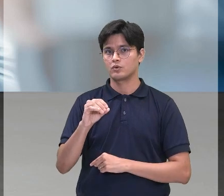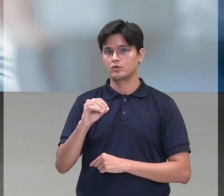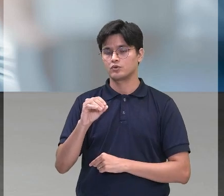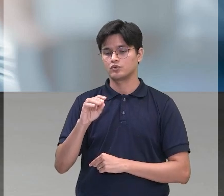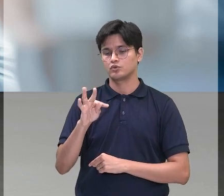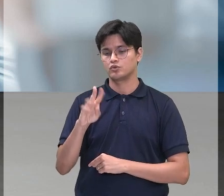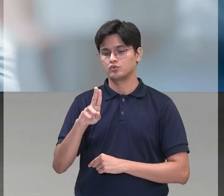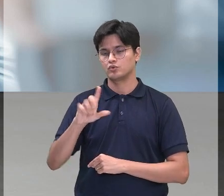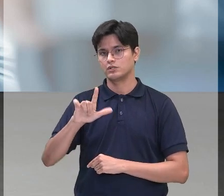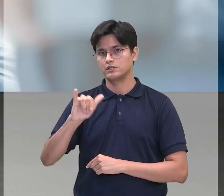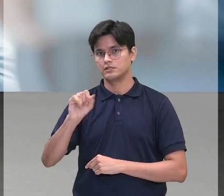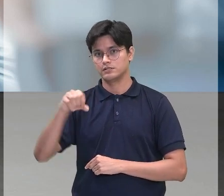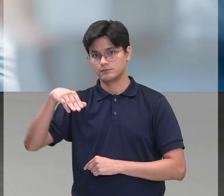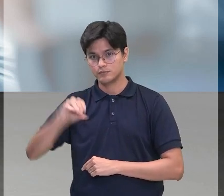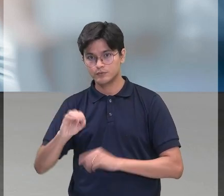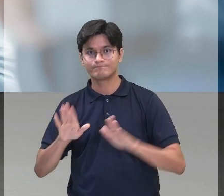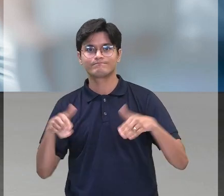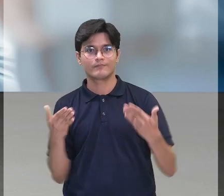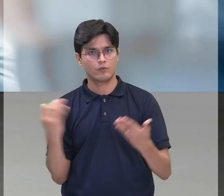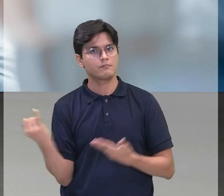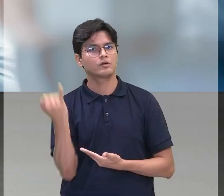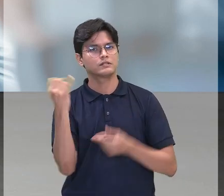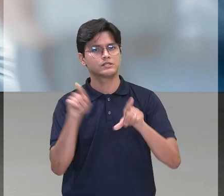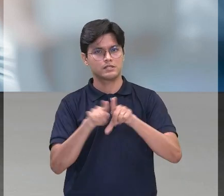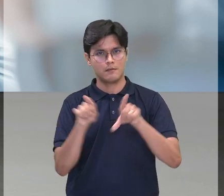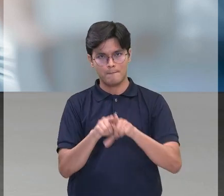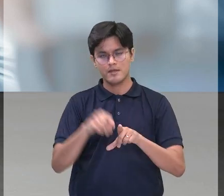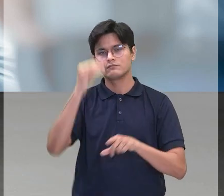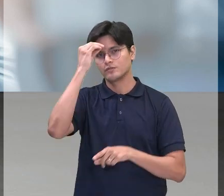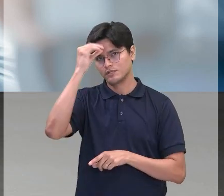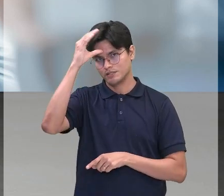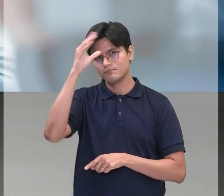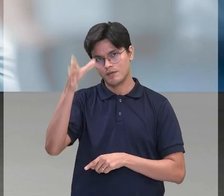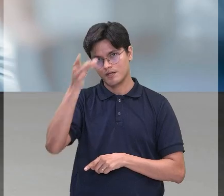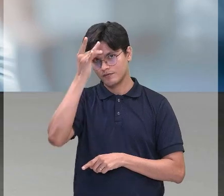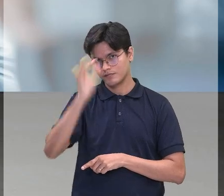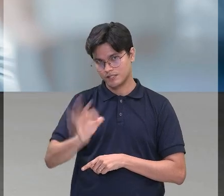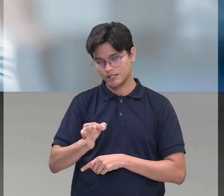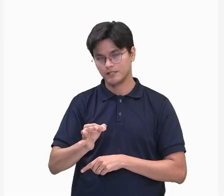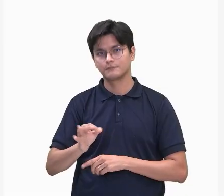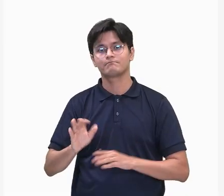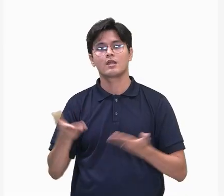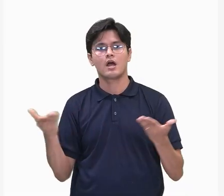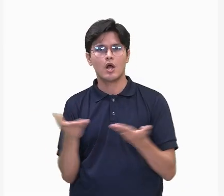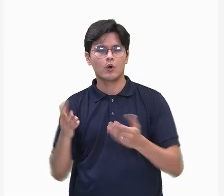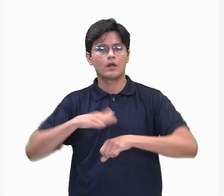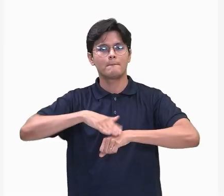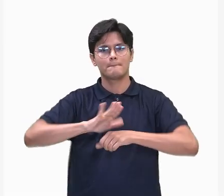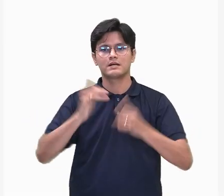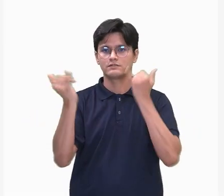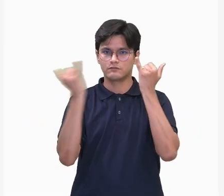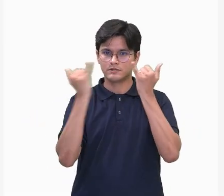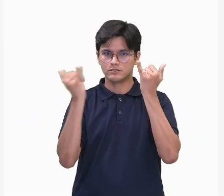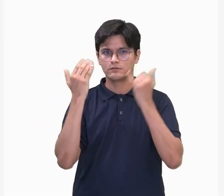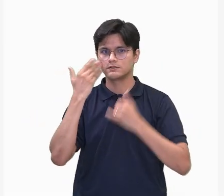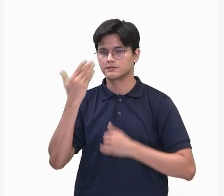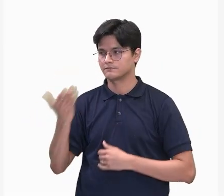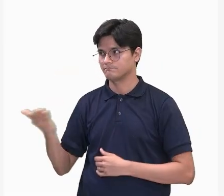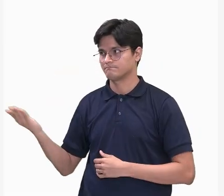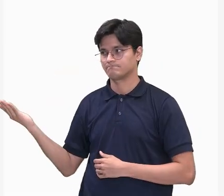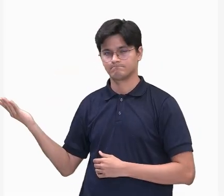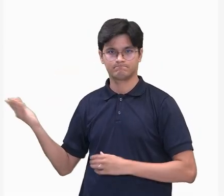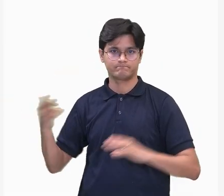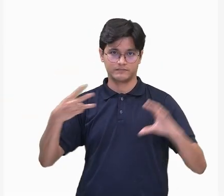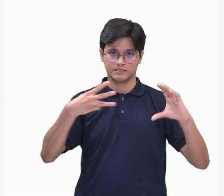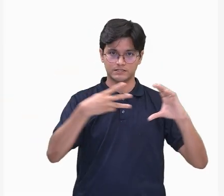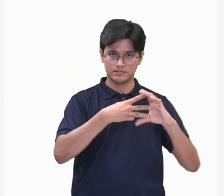importante a gente ter esse conhecimento também. E aí a gente vai observar ali mais informações. Olha só, a